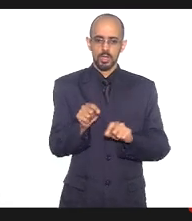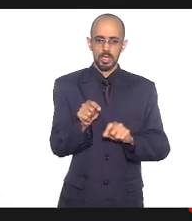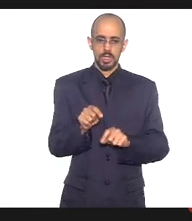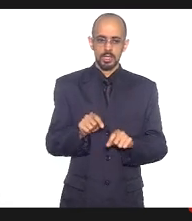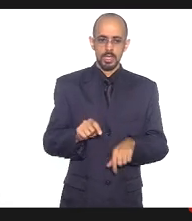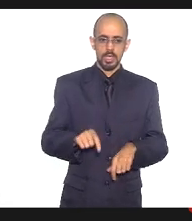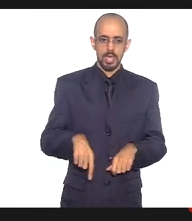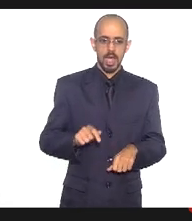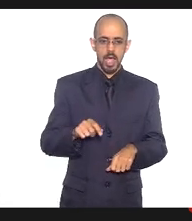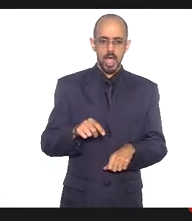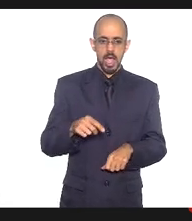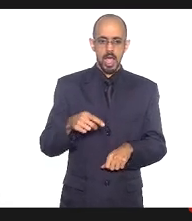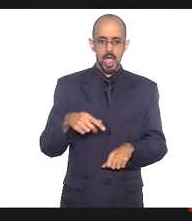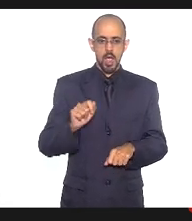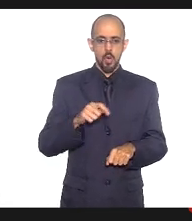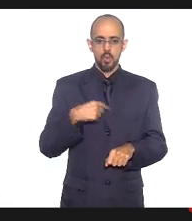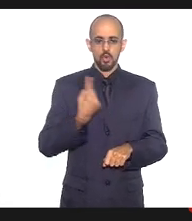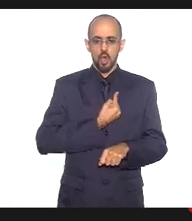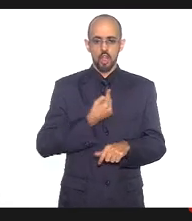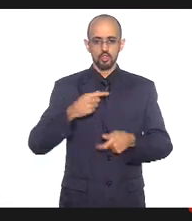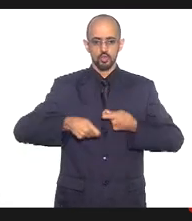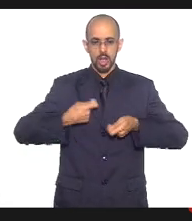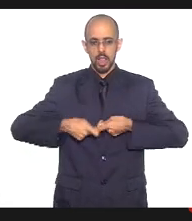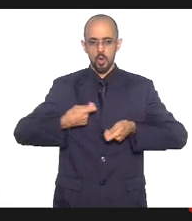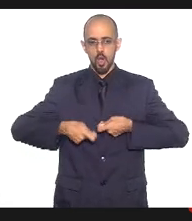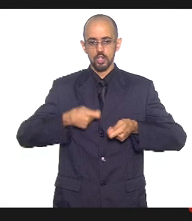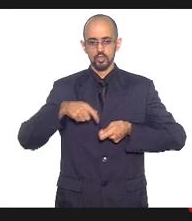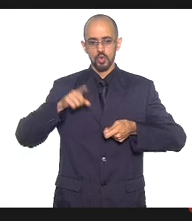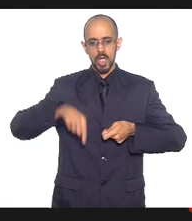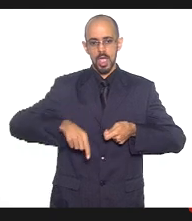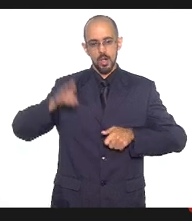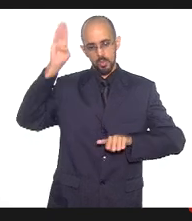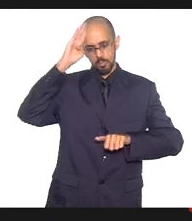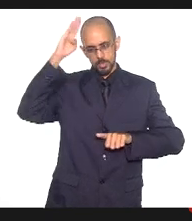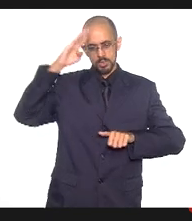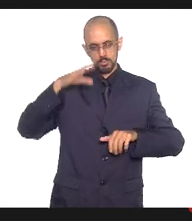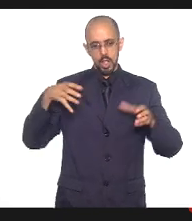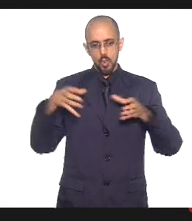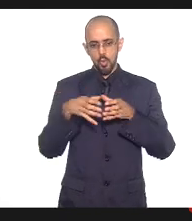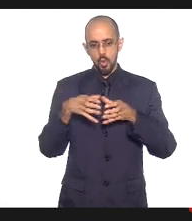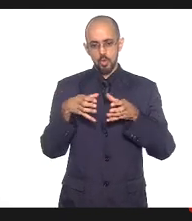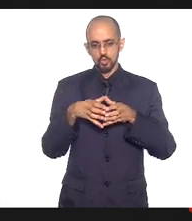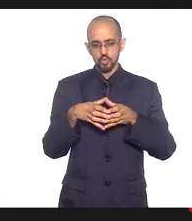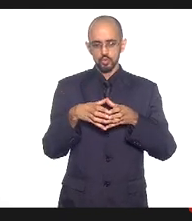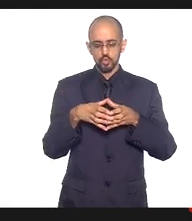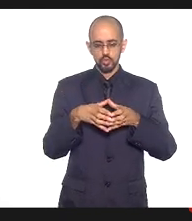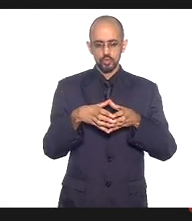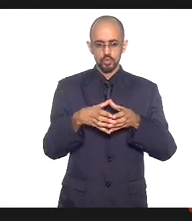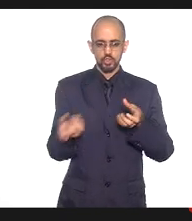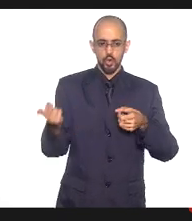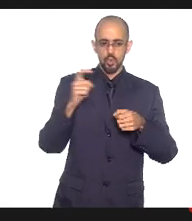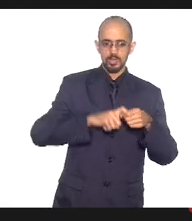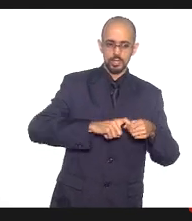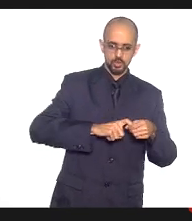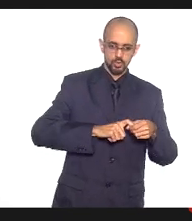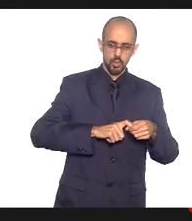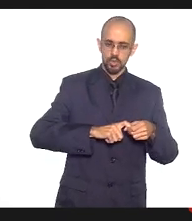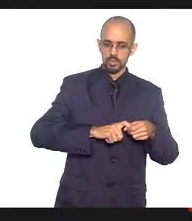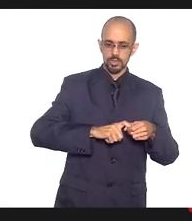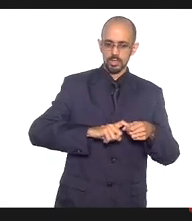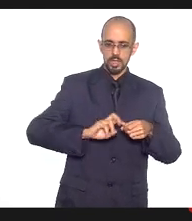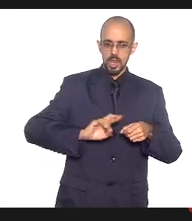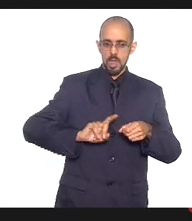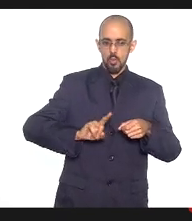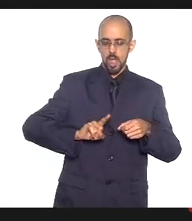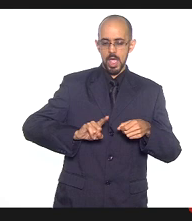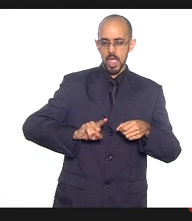é majoritariamente um conjunto de blocos, concessões não operados,